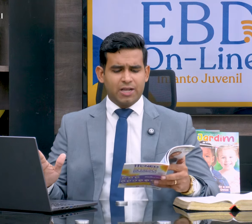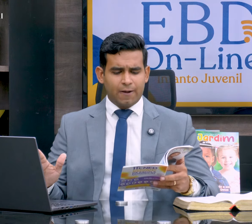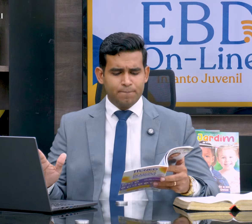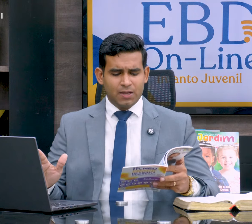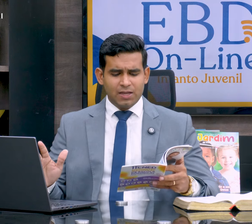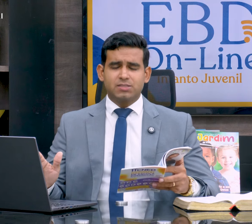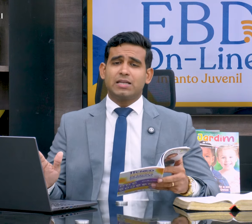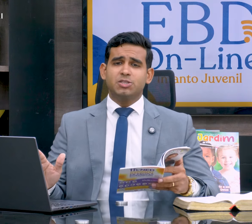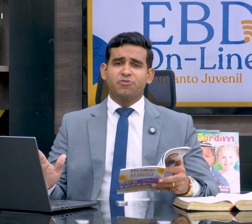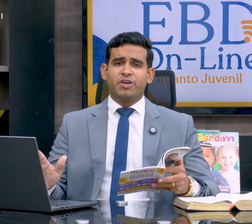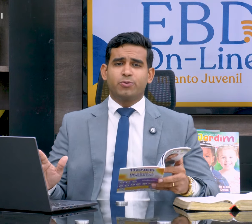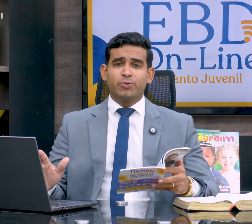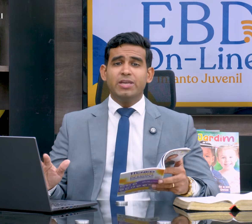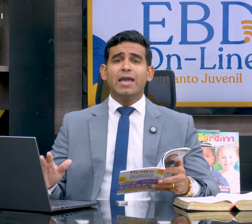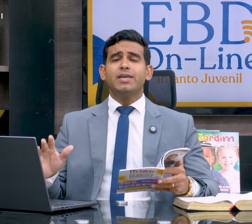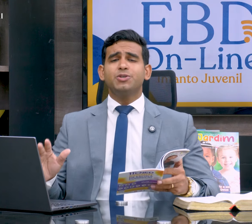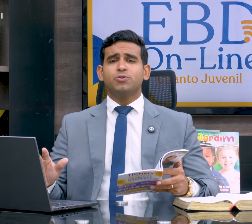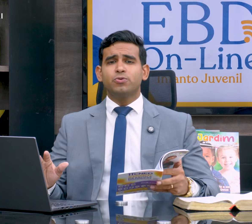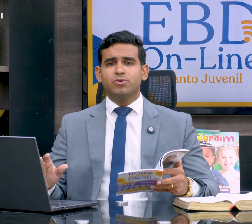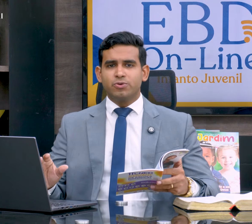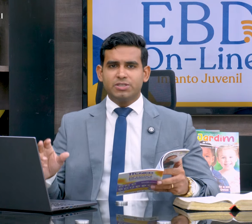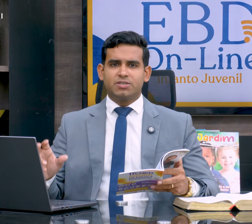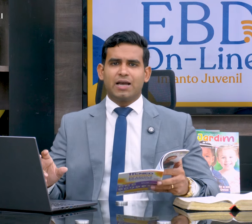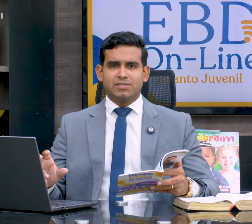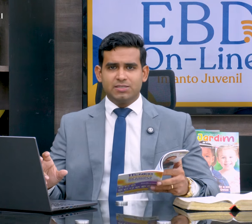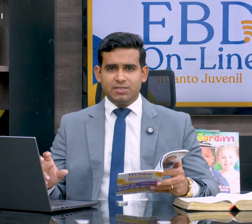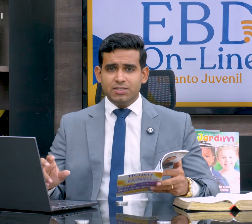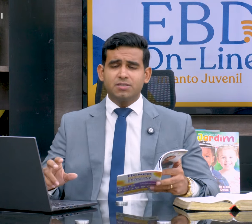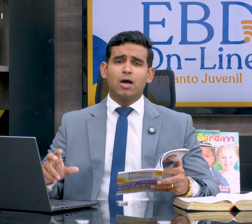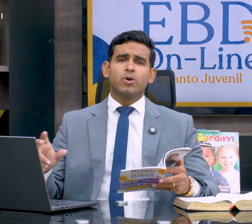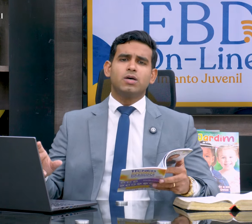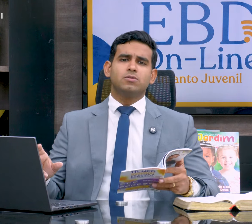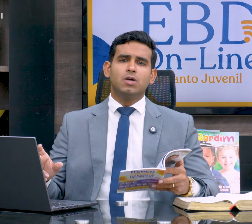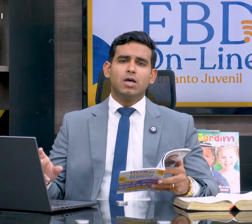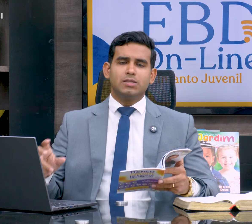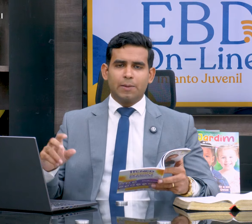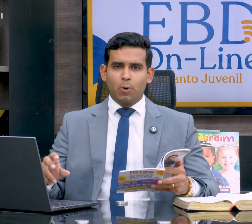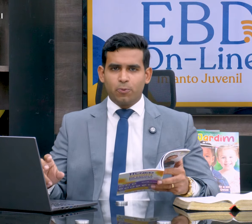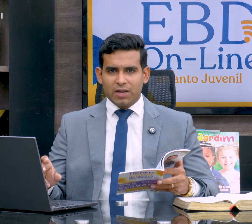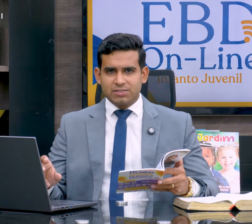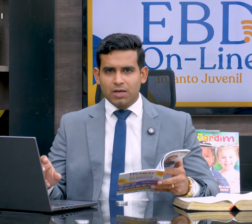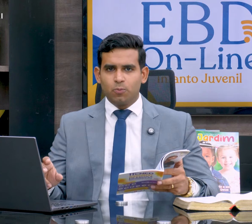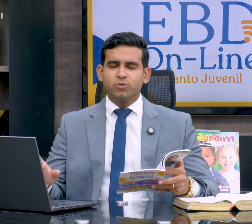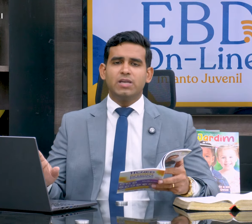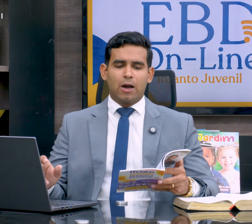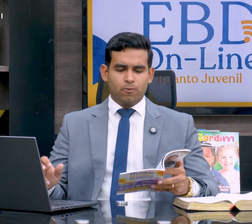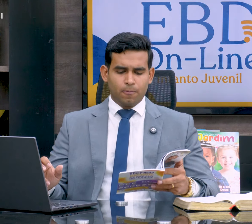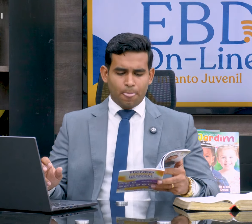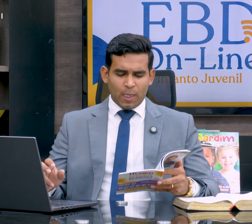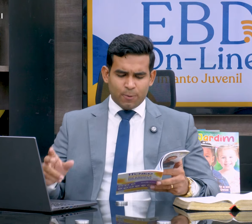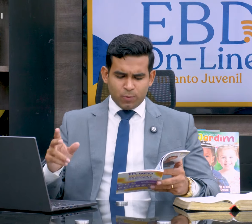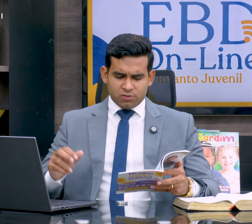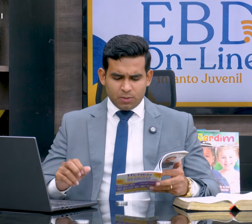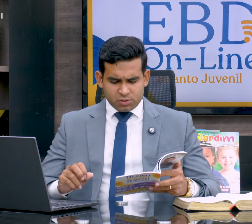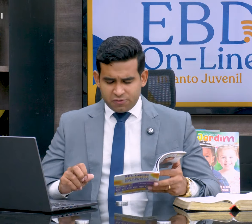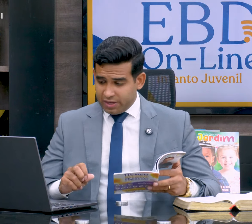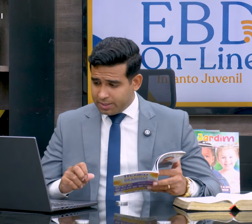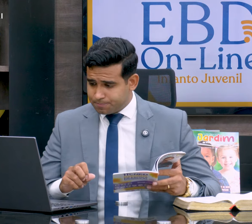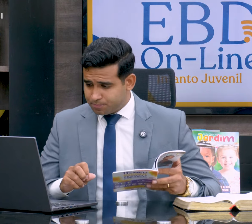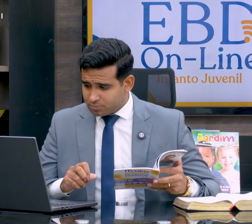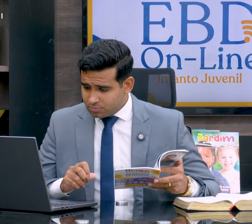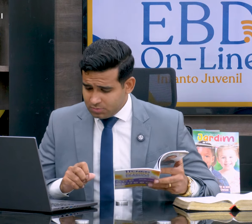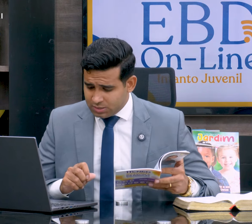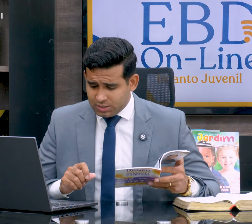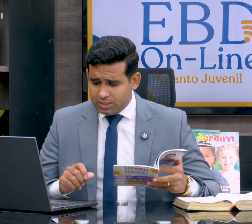nunca vai estar satisfeito. E é isto o que está se instaurando na população mundial. Nós vamos